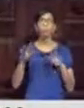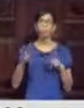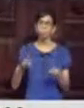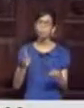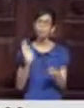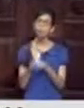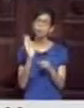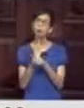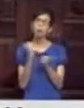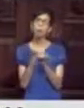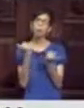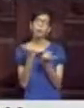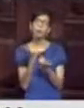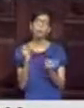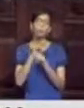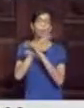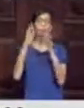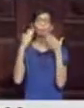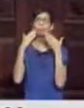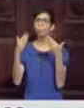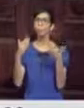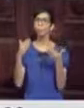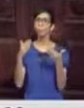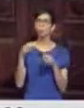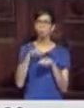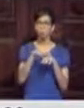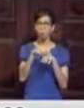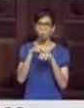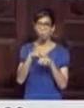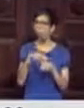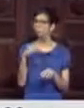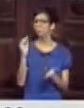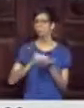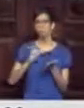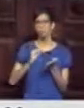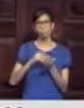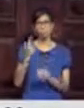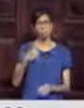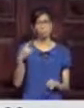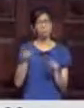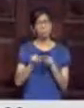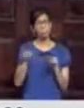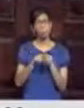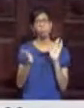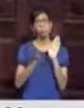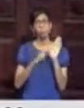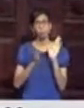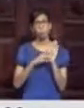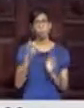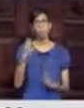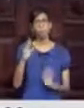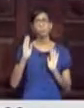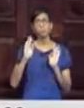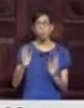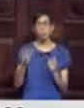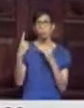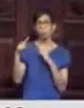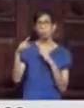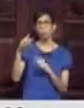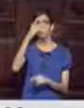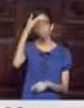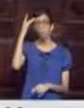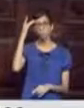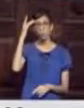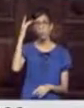corroborando para que não haja transparência no transporte público e porque pegaram uma proposta que já penalizava o usuário